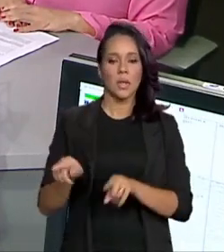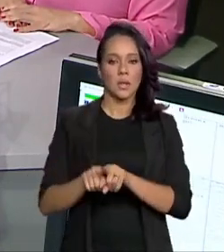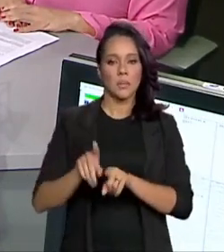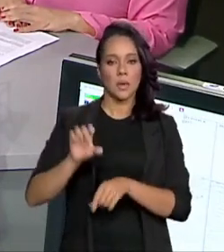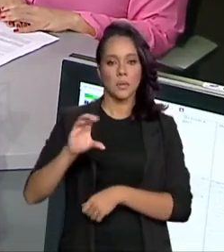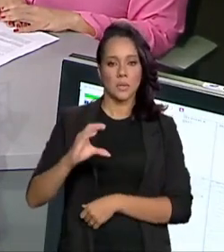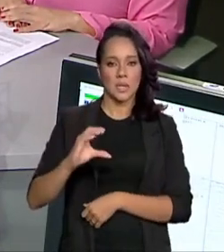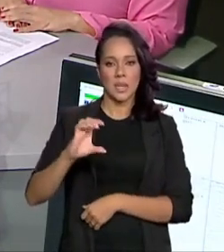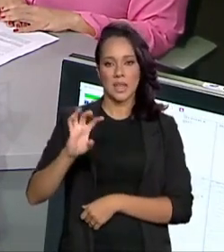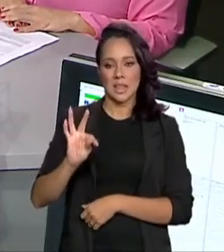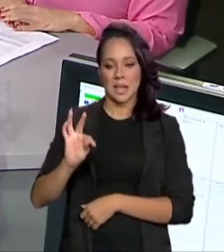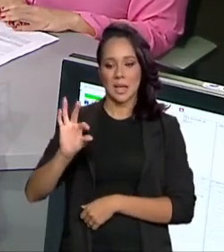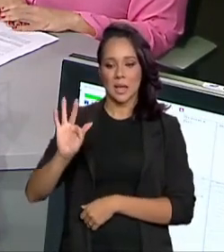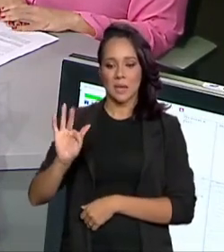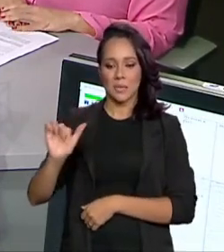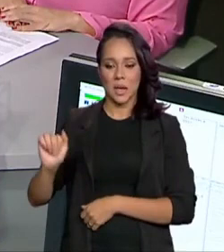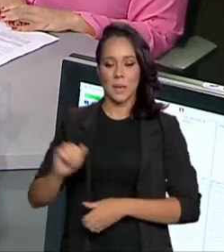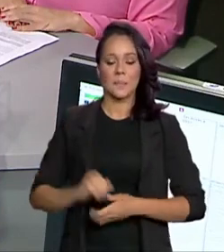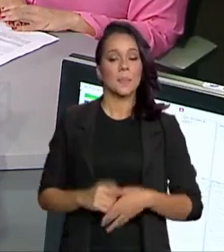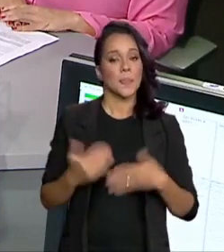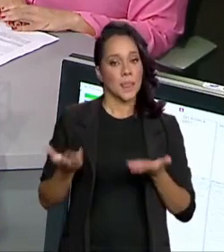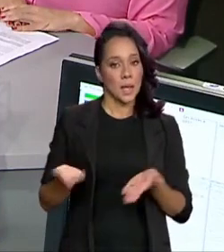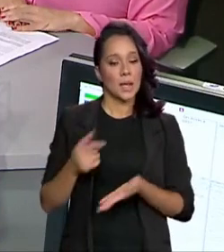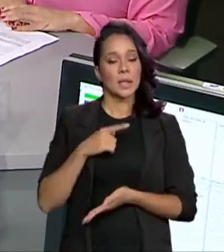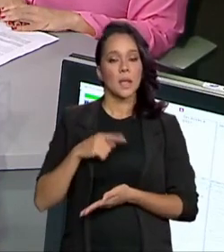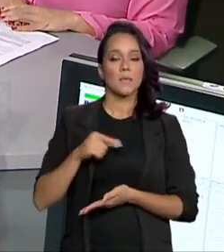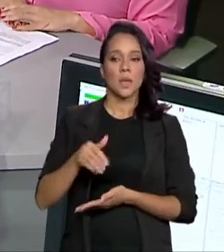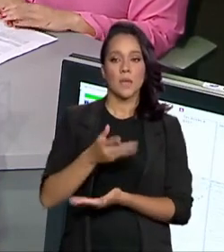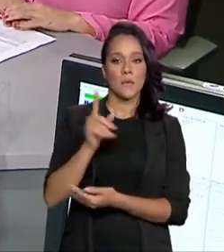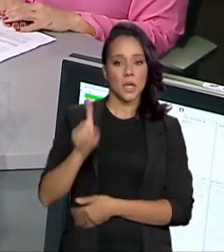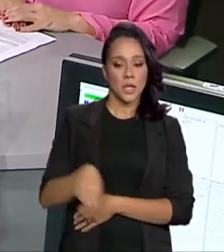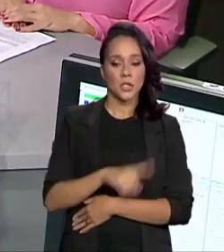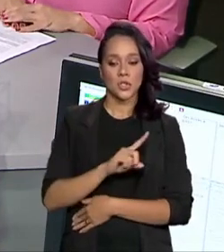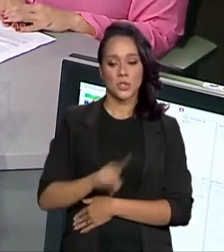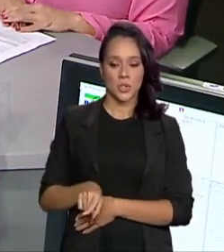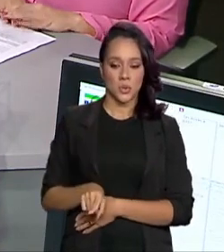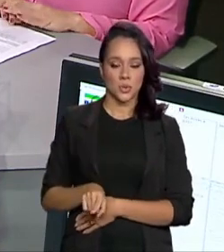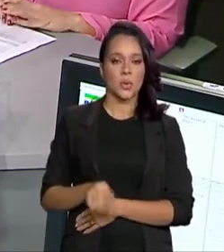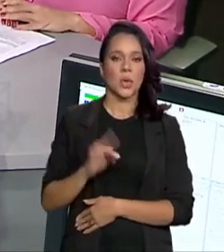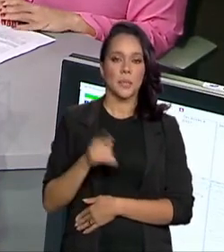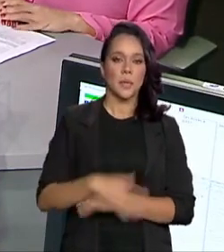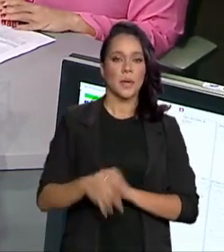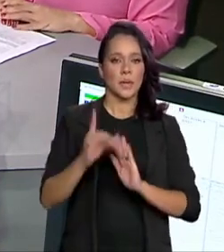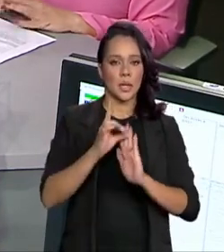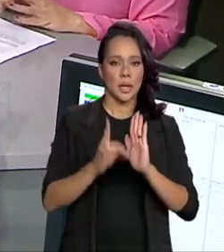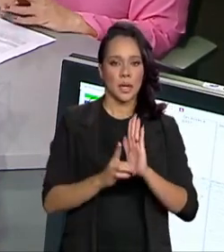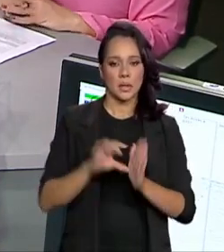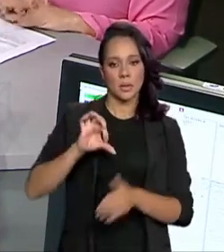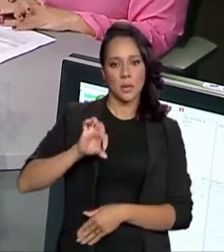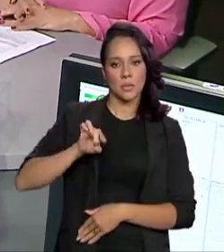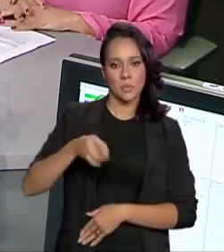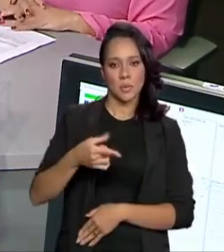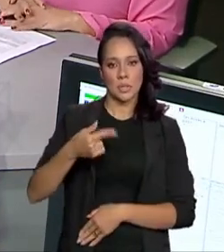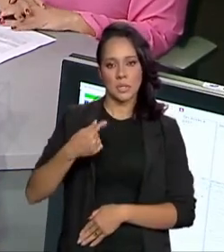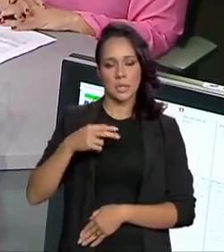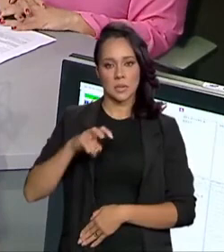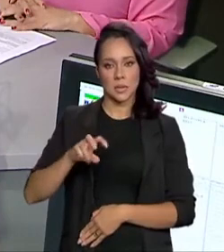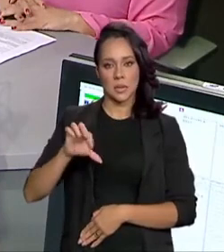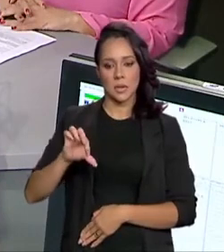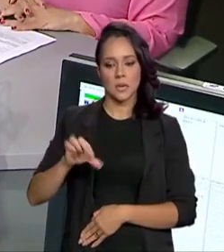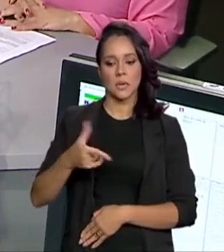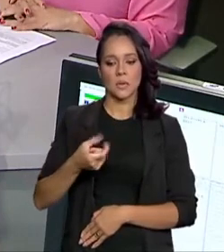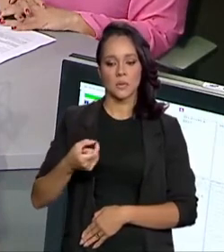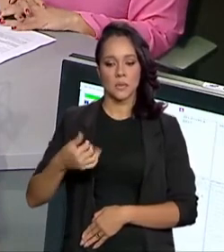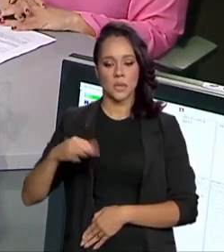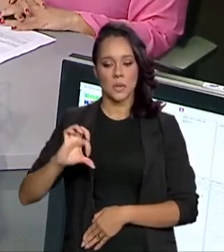CTFA, os quais, conforme mencionado, foram extintos pelo Decreto 9.759 de